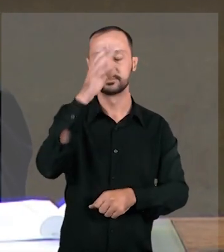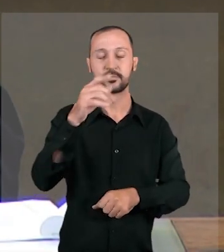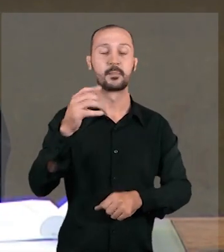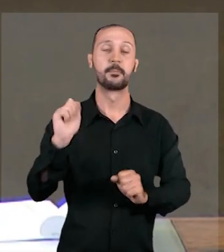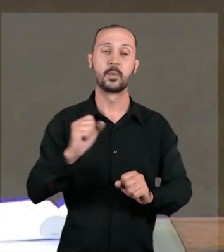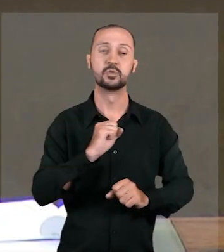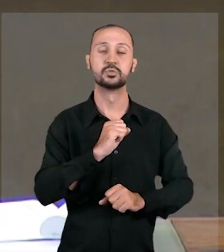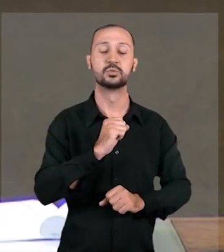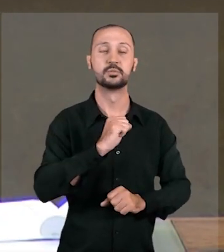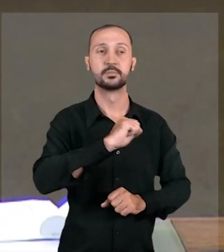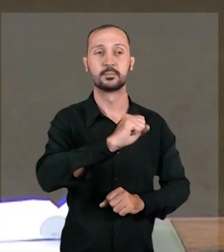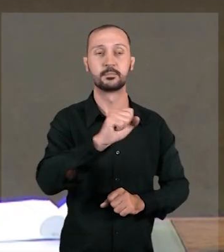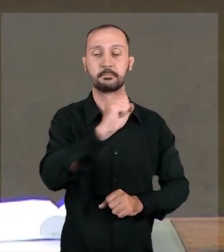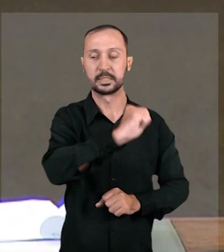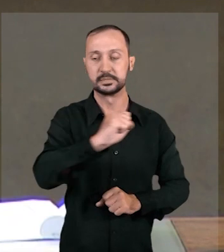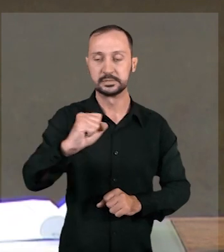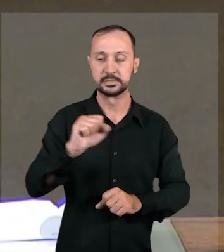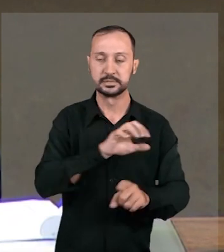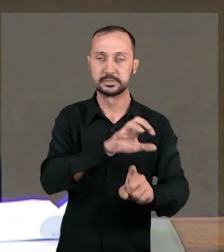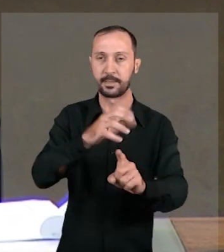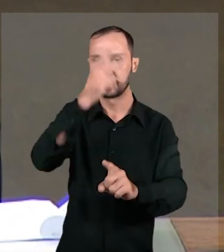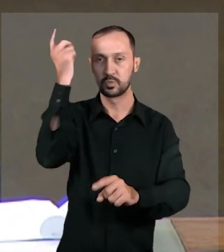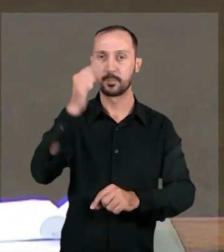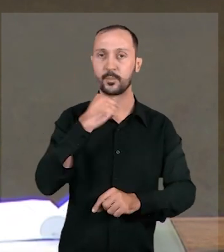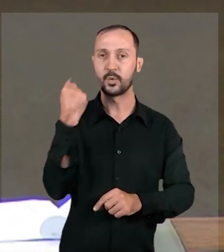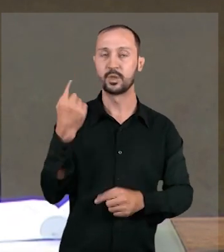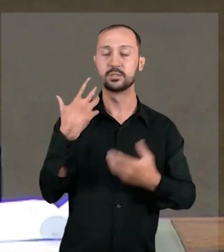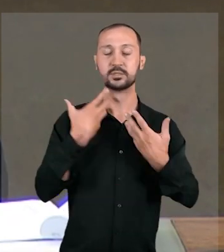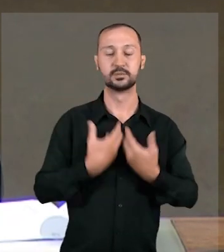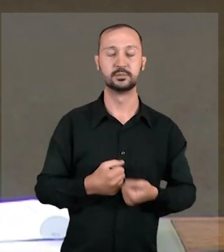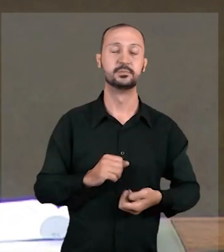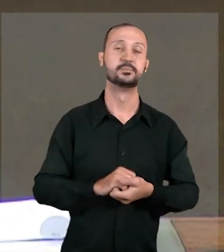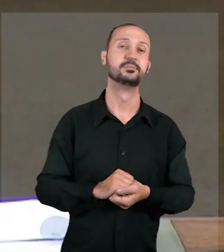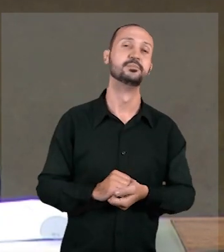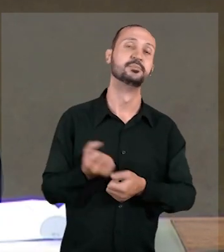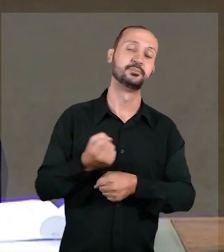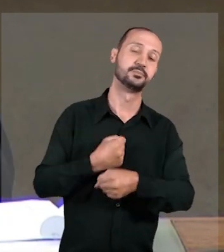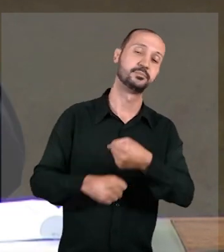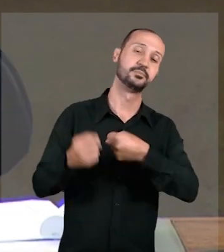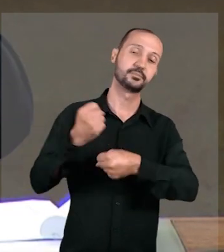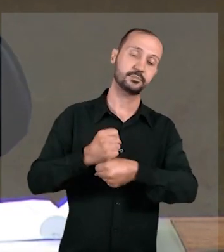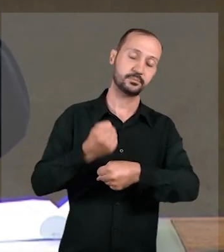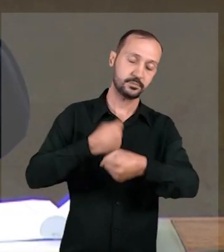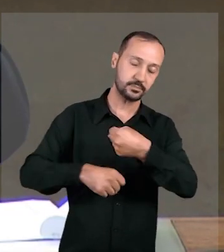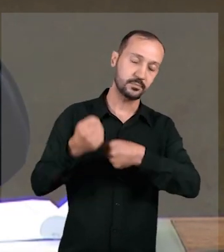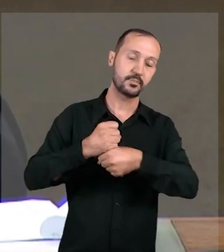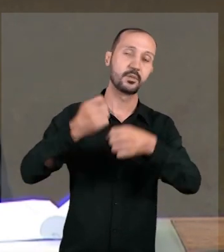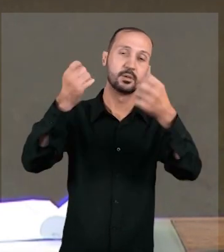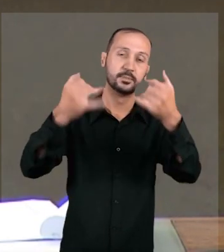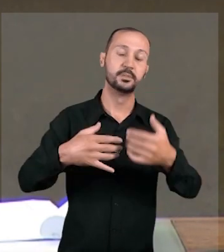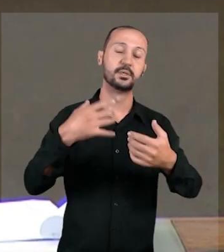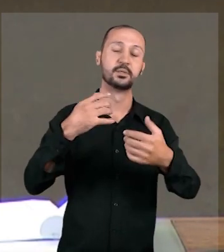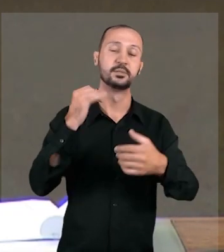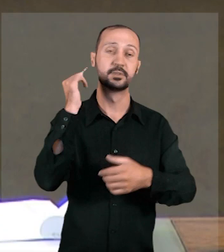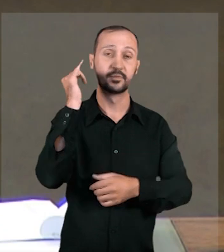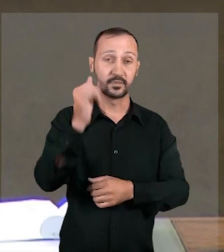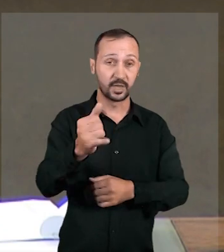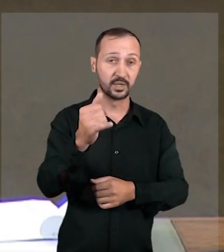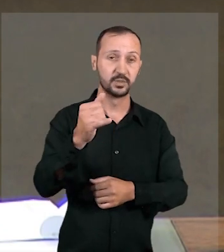fastio, e eu não queria essa responsabilidade. Há anos eu falo da importância de uma